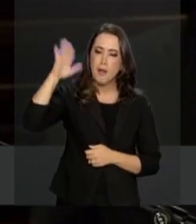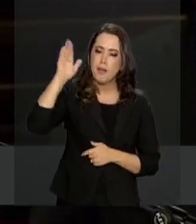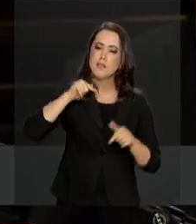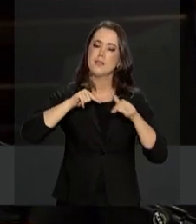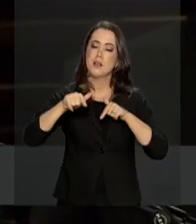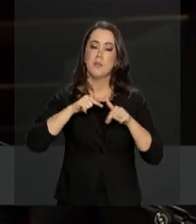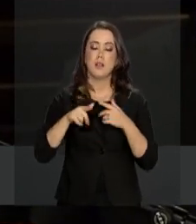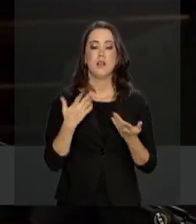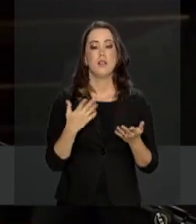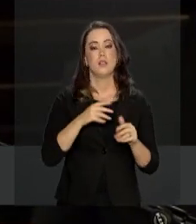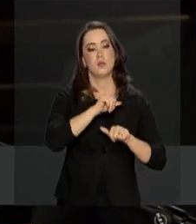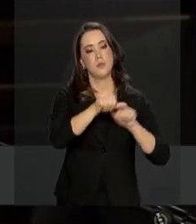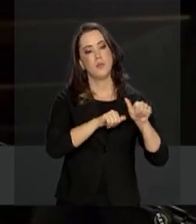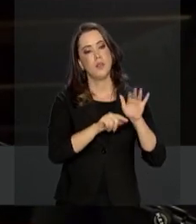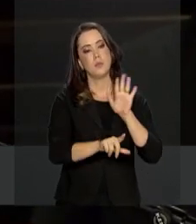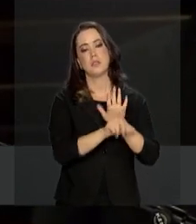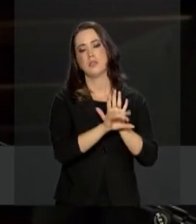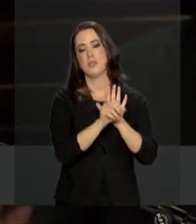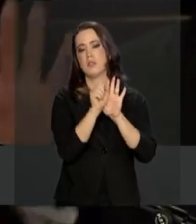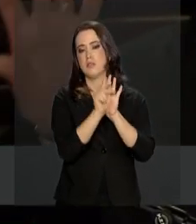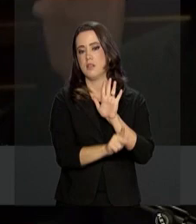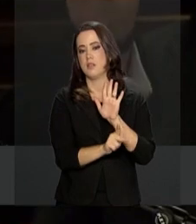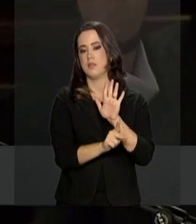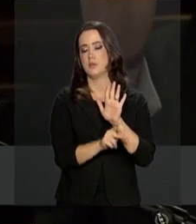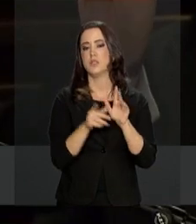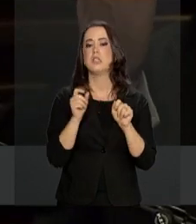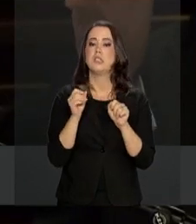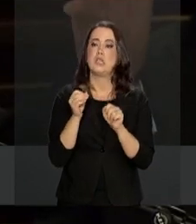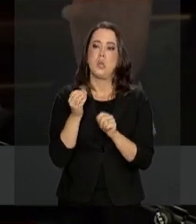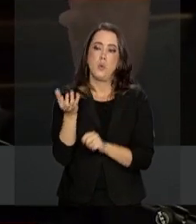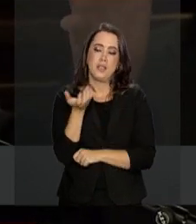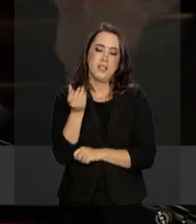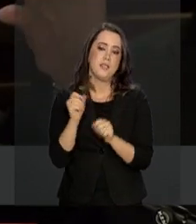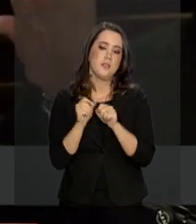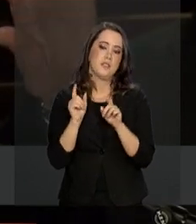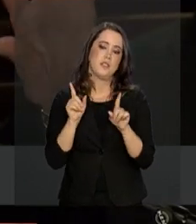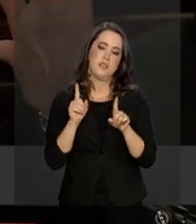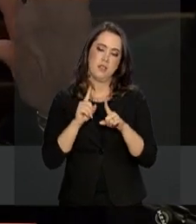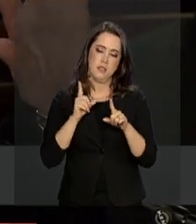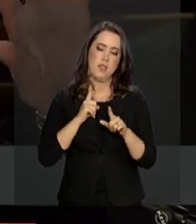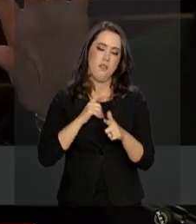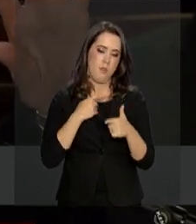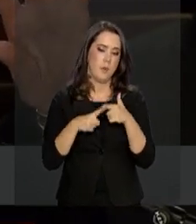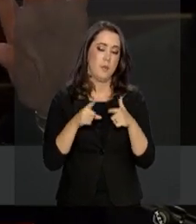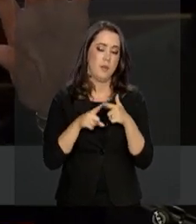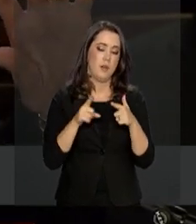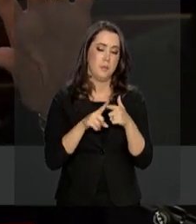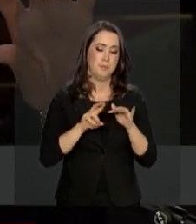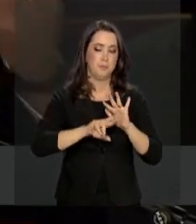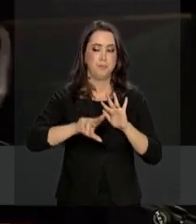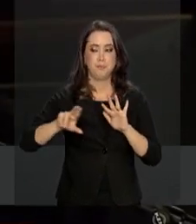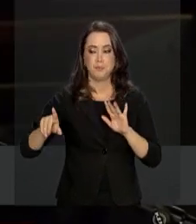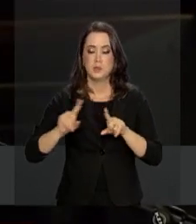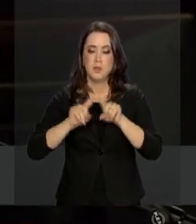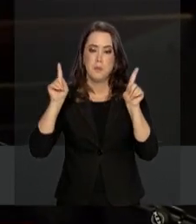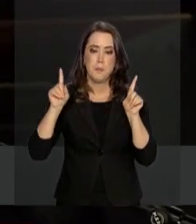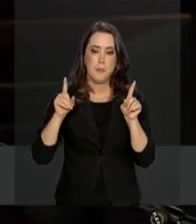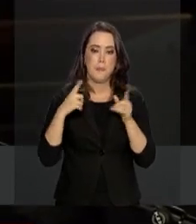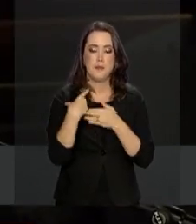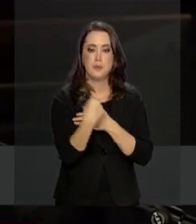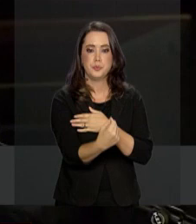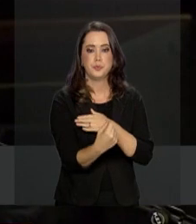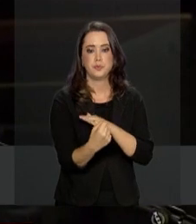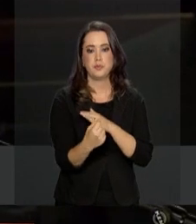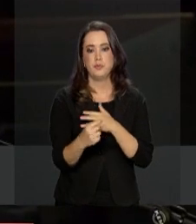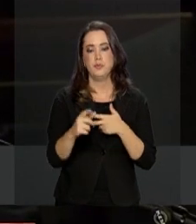paulo a reforma da previdência é eu tentei fazer obstáculos nos mais variados mas ela saiu da pauta